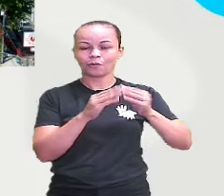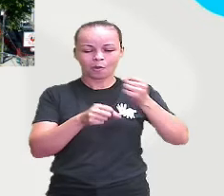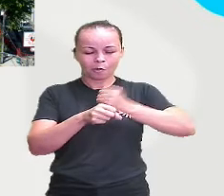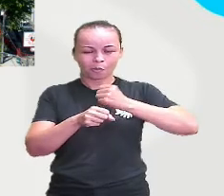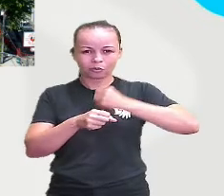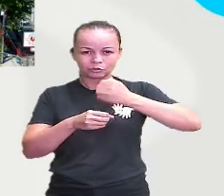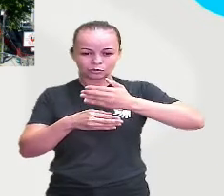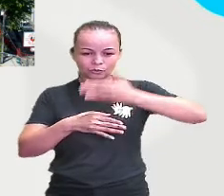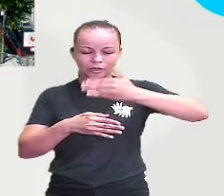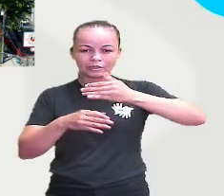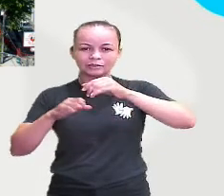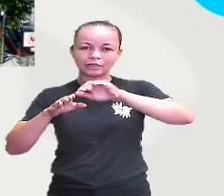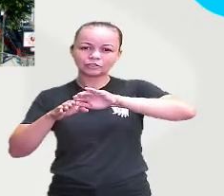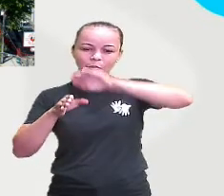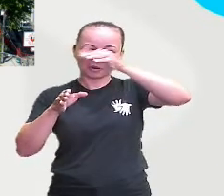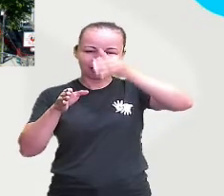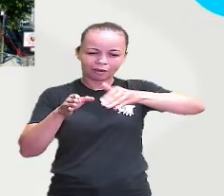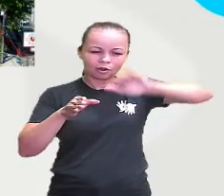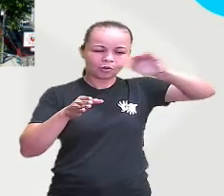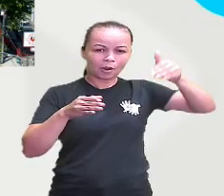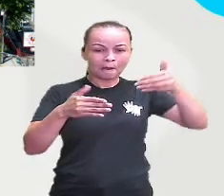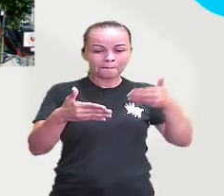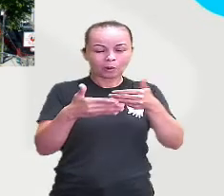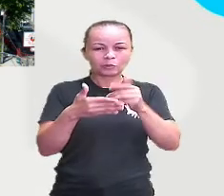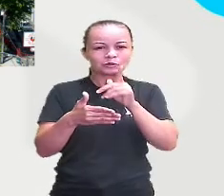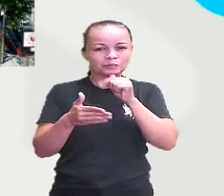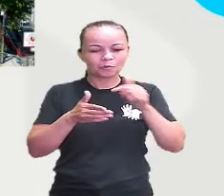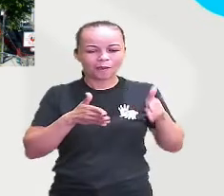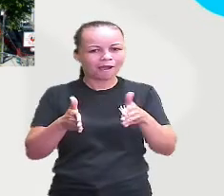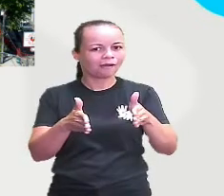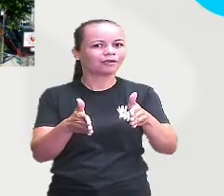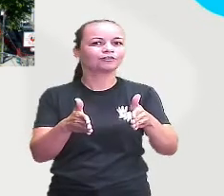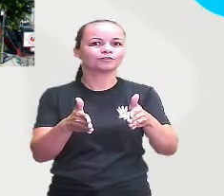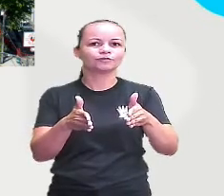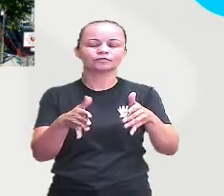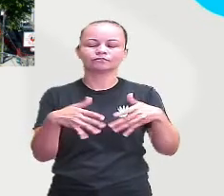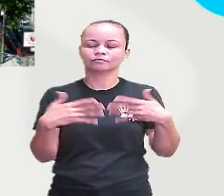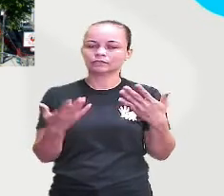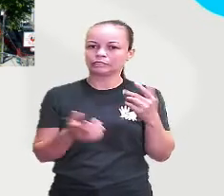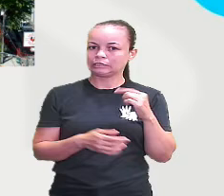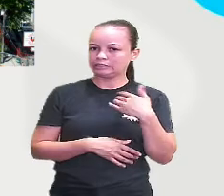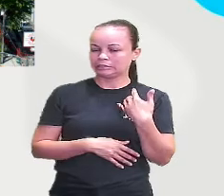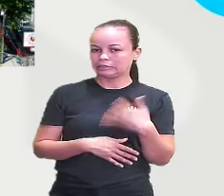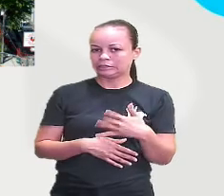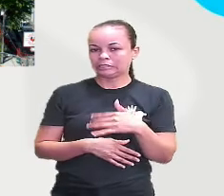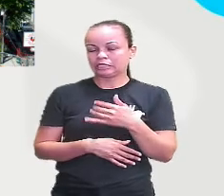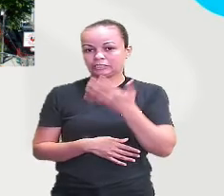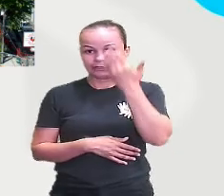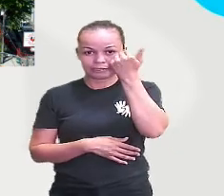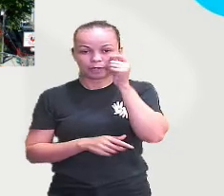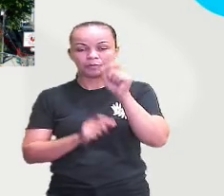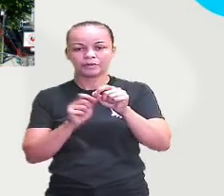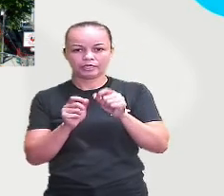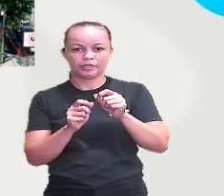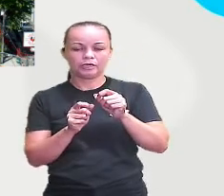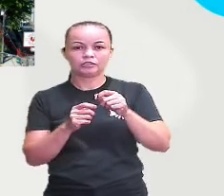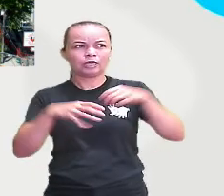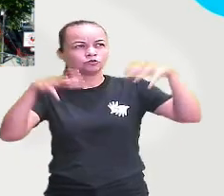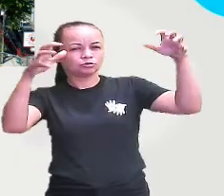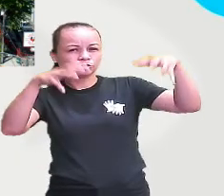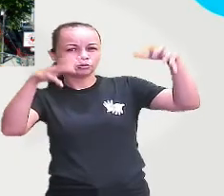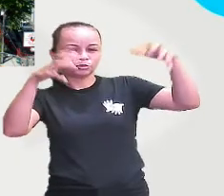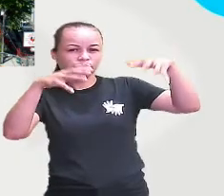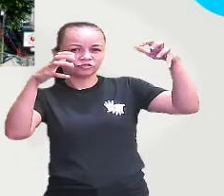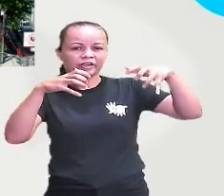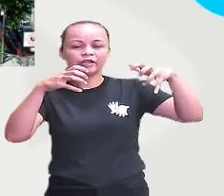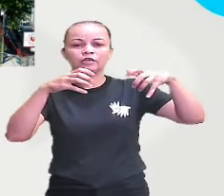morros, áreas próximas a rios, e a gente sabe, né? Choveu num morro, ele vai, querendo ou não, uma